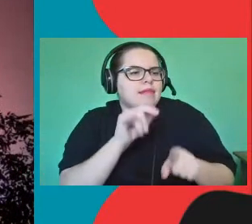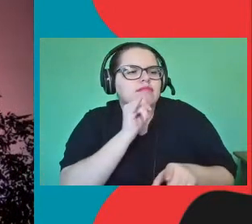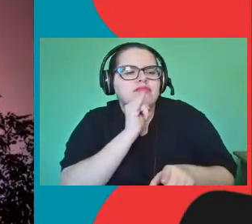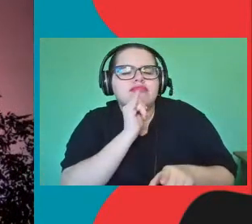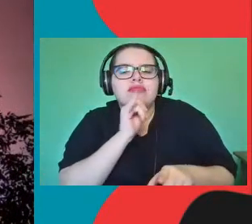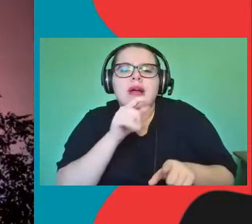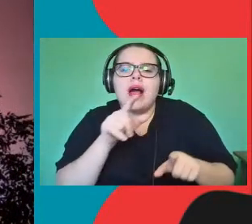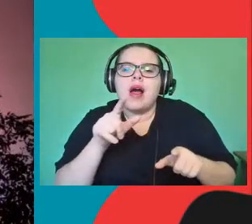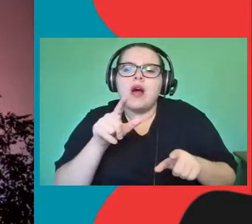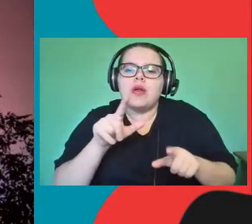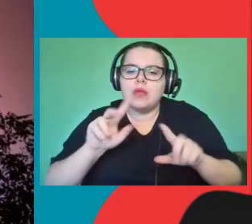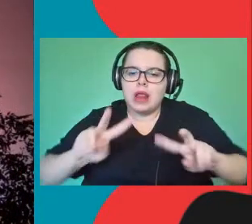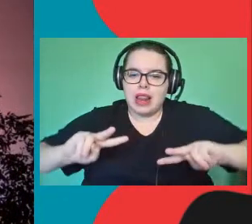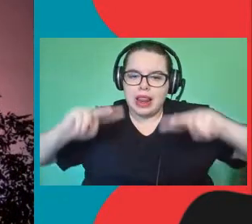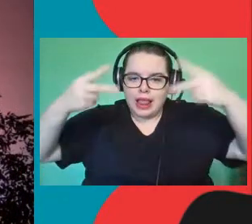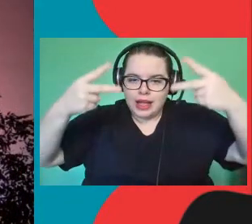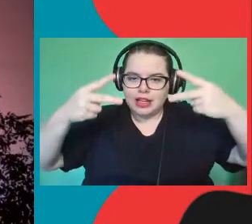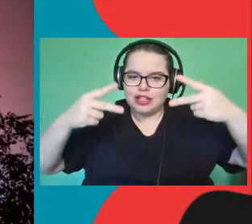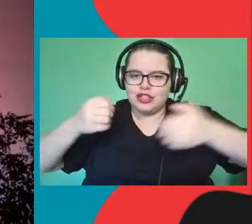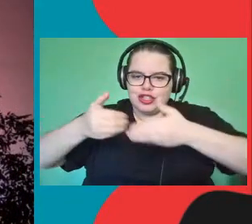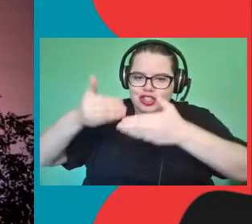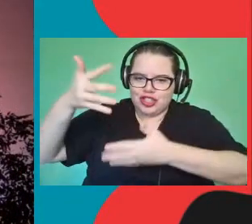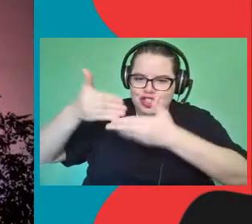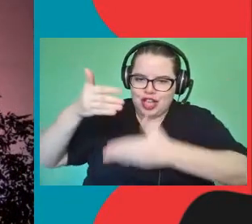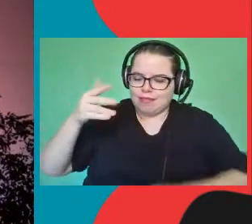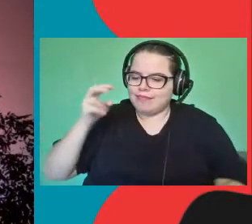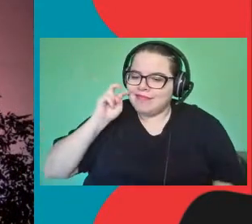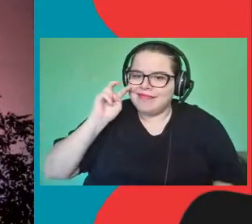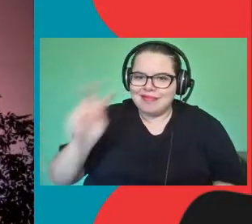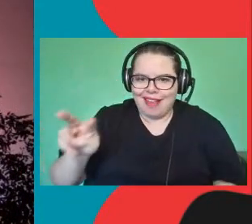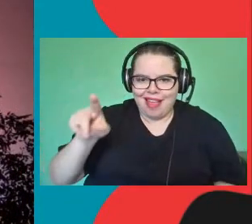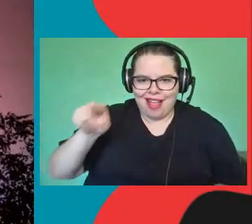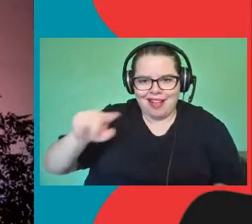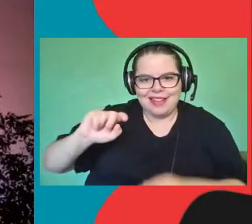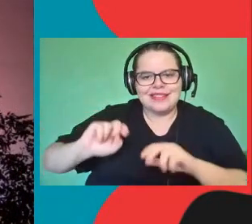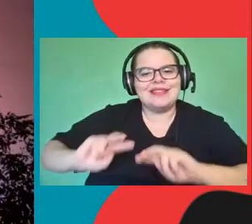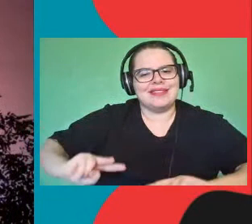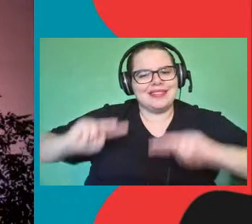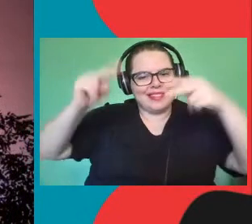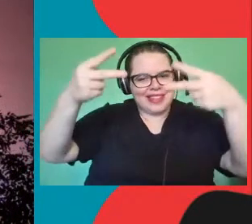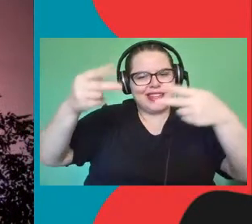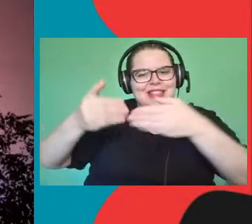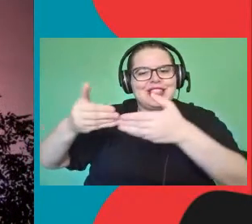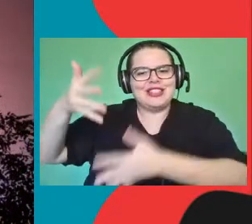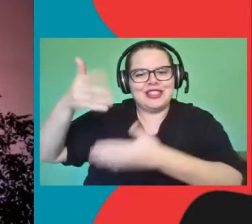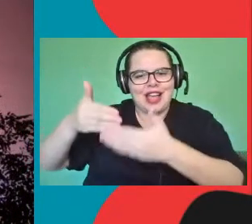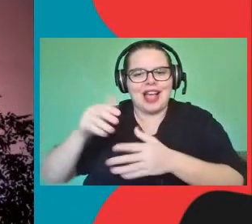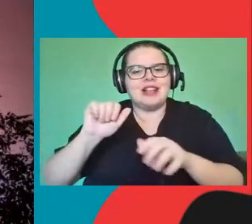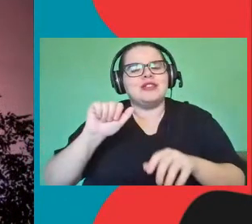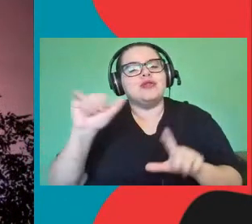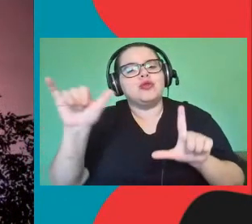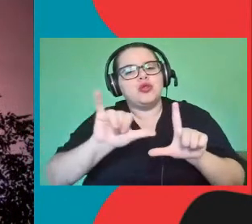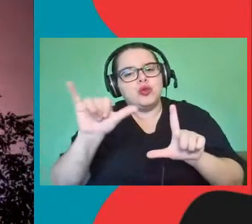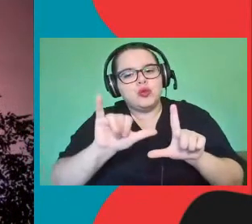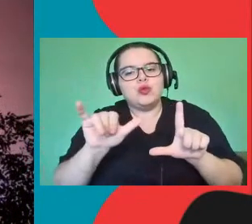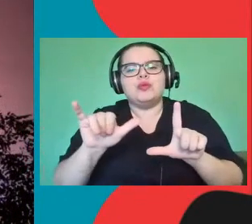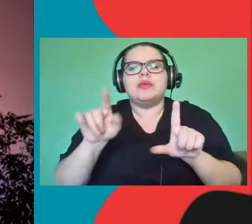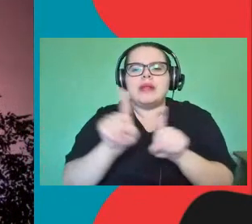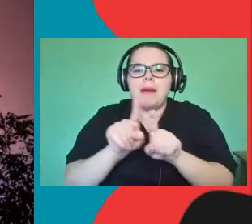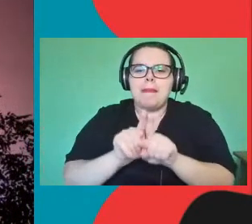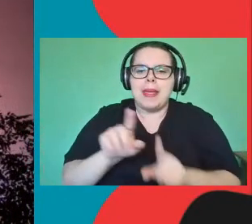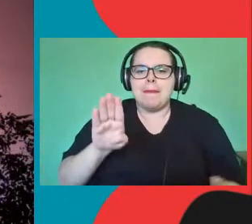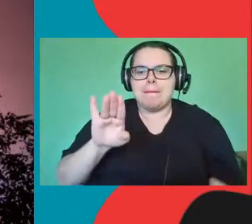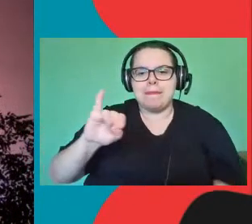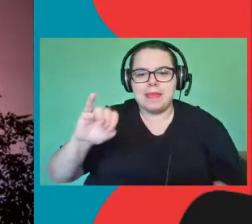feitas no link do chat. Logo aparece um link aí para vocês no chat do YouTube ou pela nossa bio